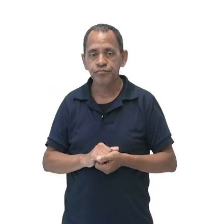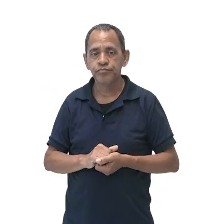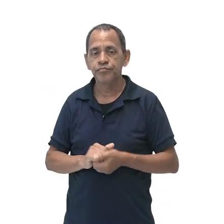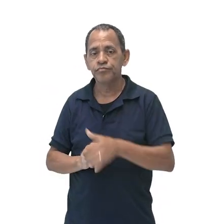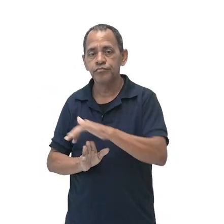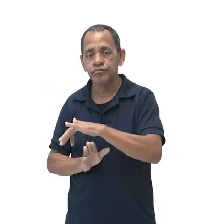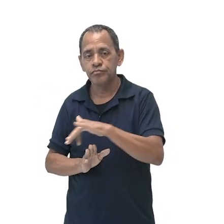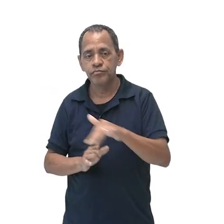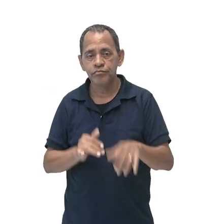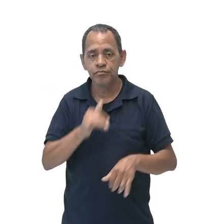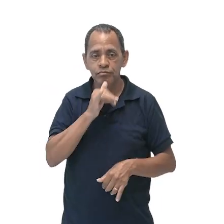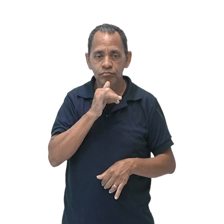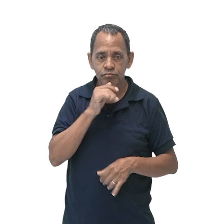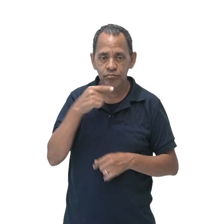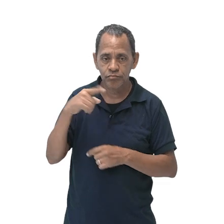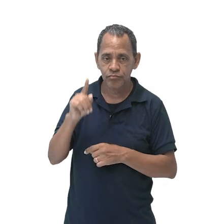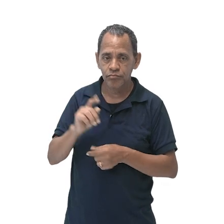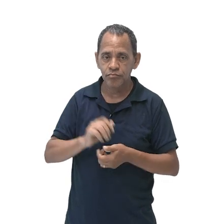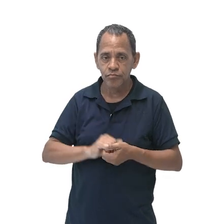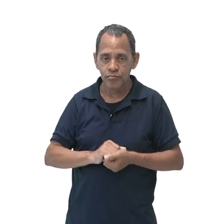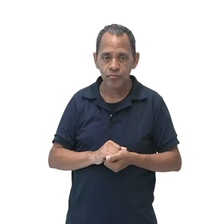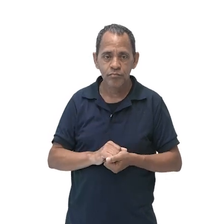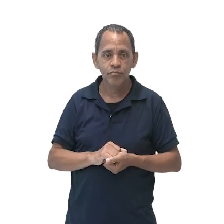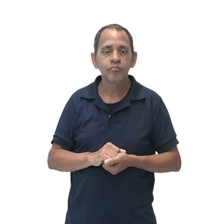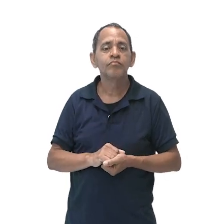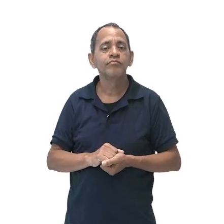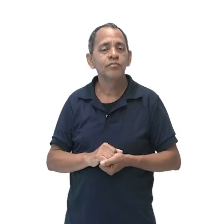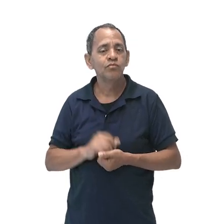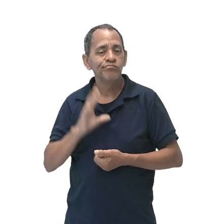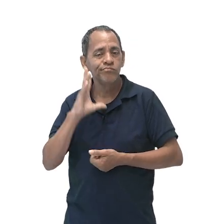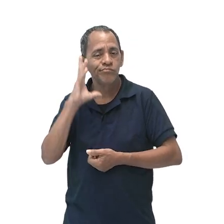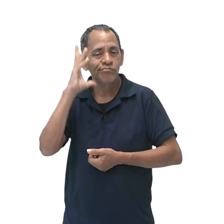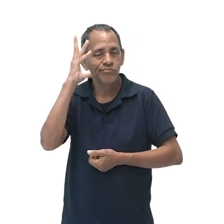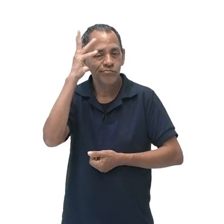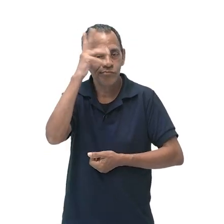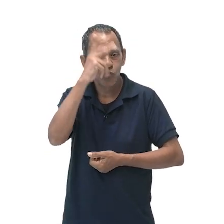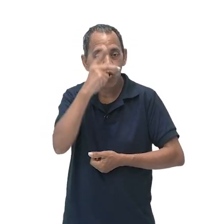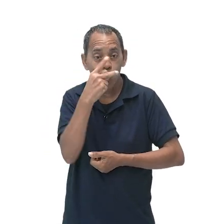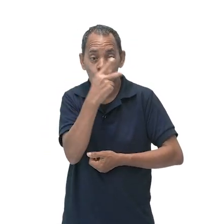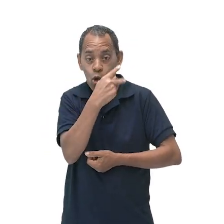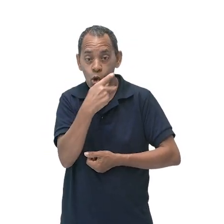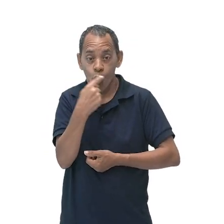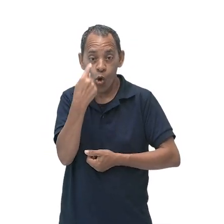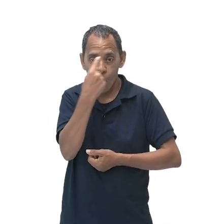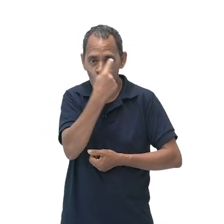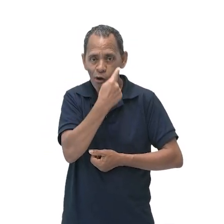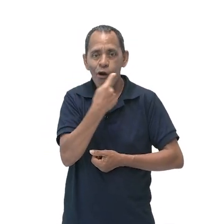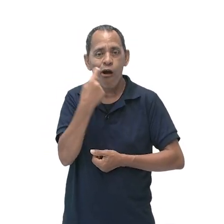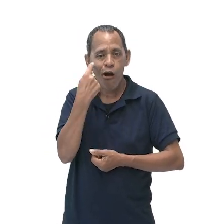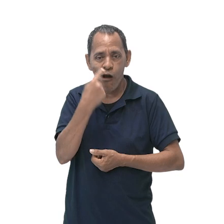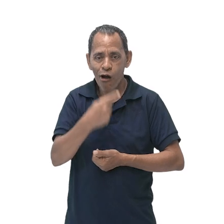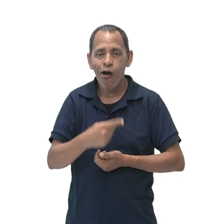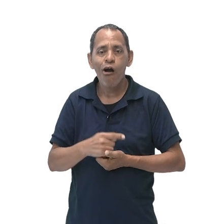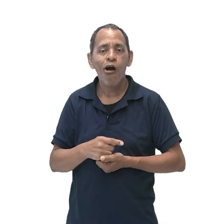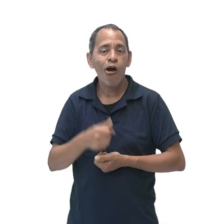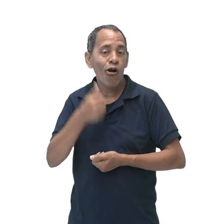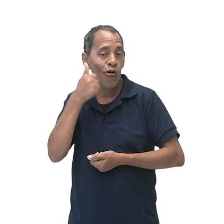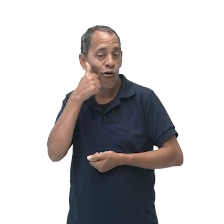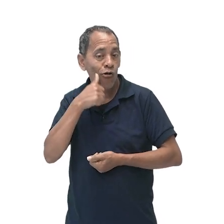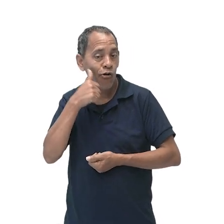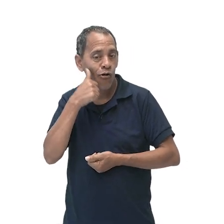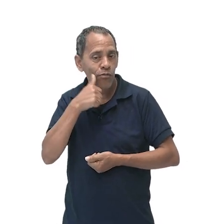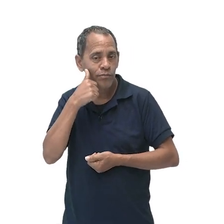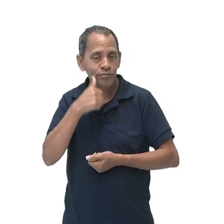nós podemos observar aqui, são lindos os olhos de Patrícia. Onde está a nossa